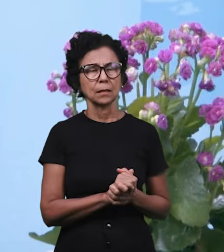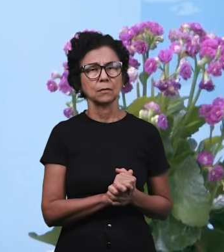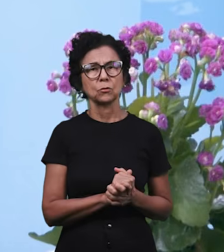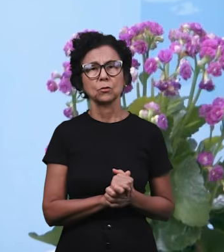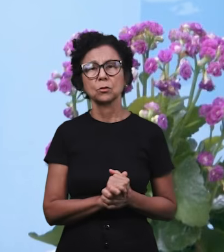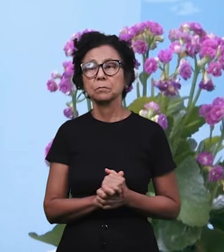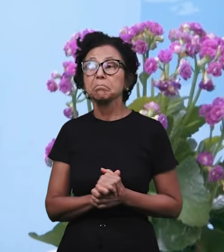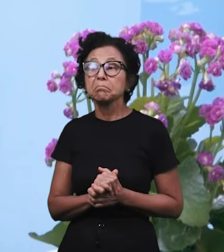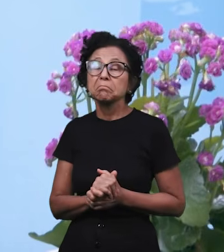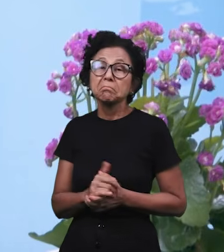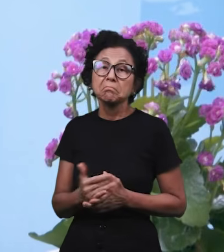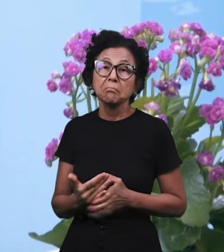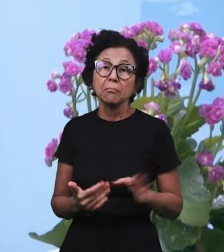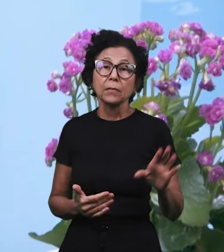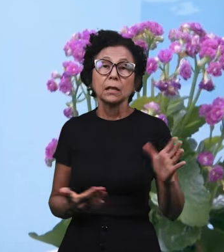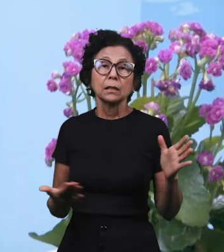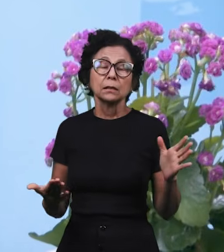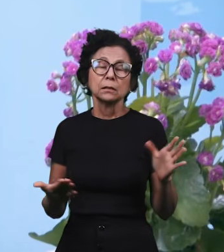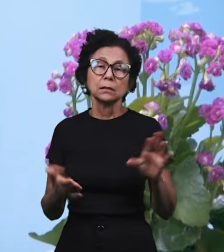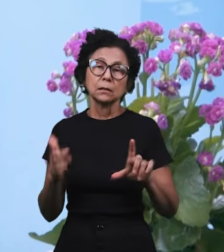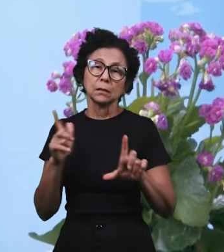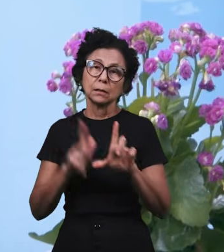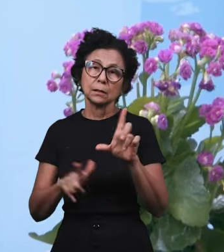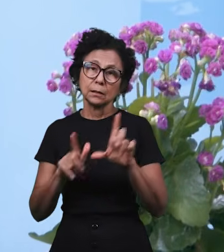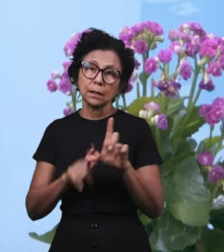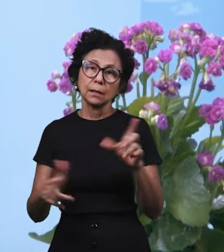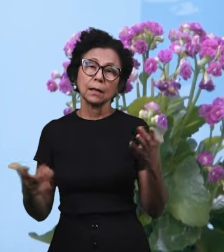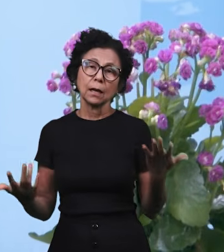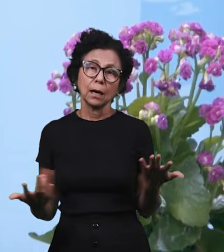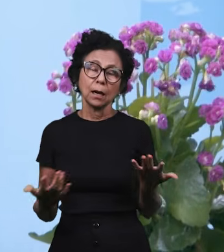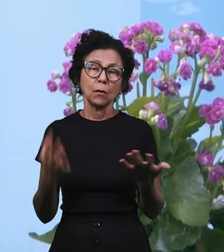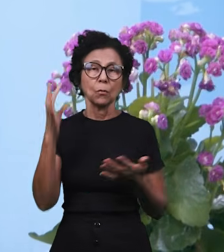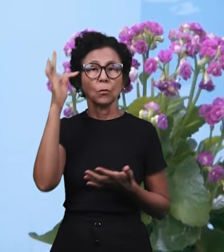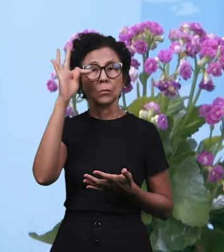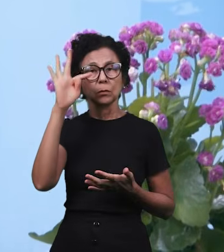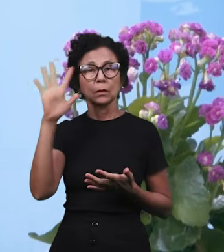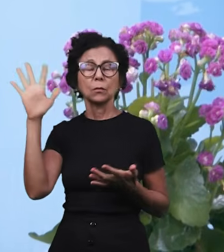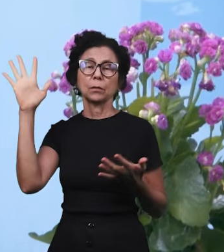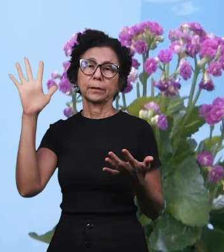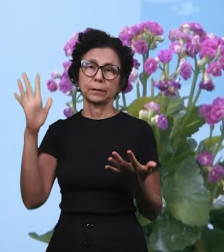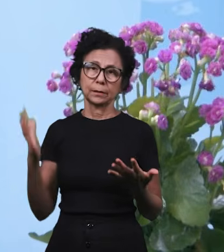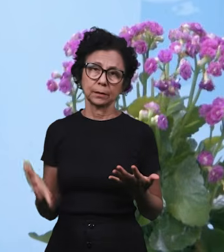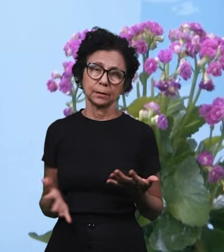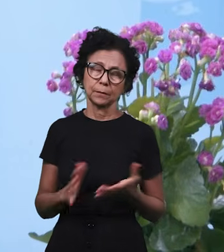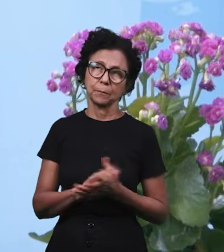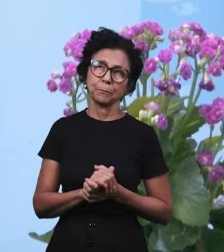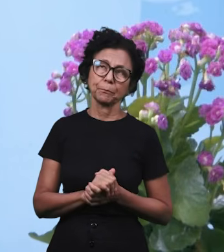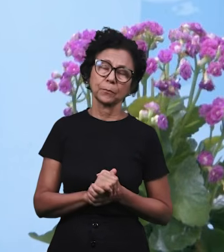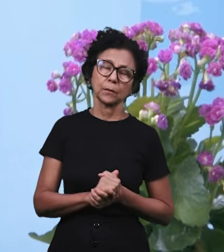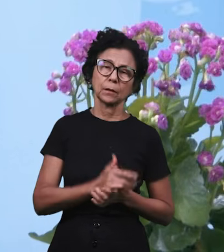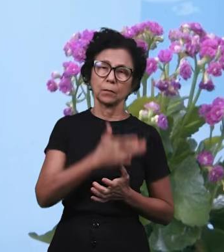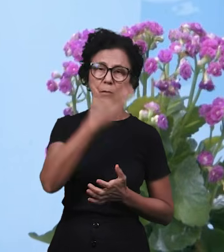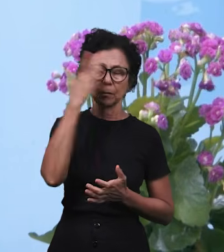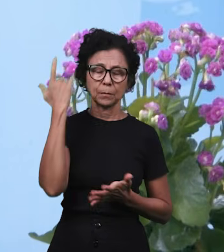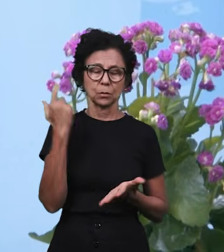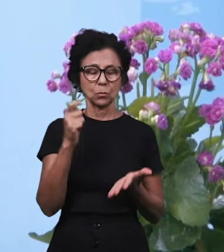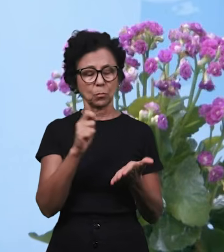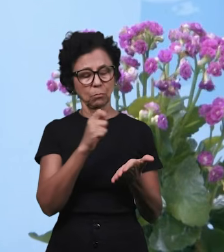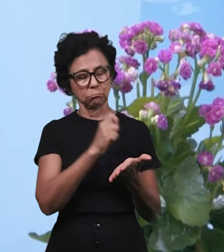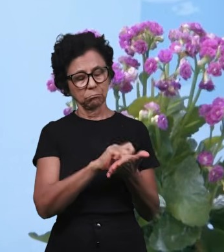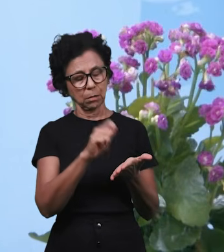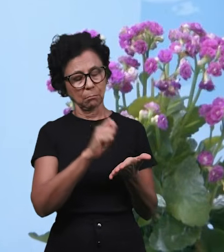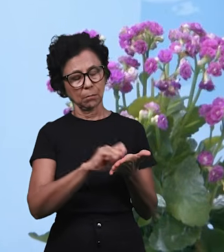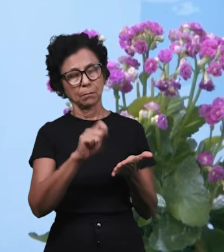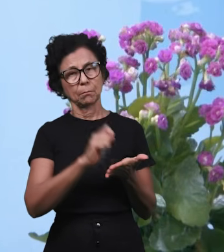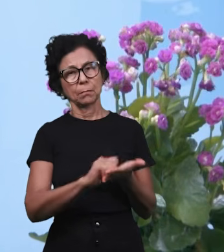vai seguir, né, o pensamento da sua linha teórica com que você identifica. Um autor na área da tradução vai falar